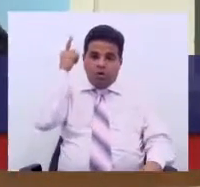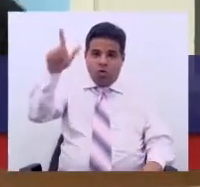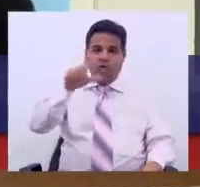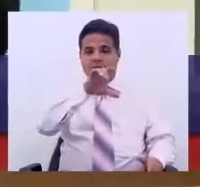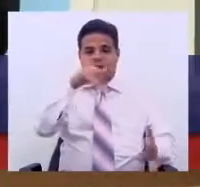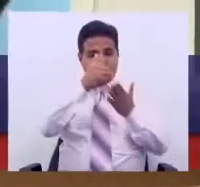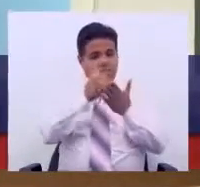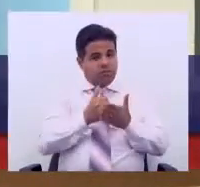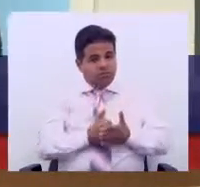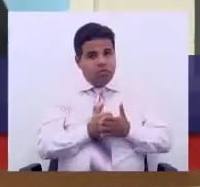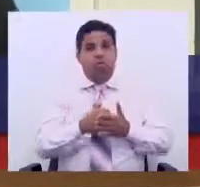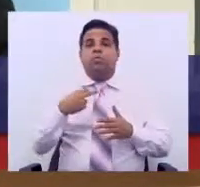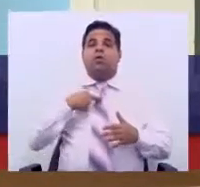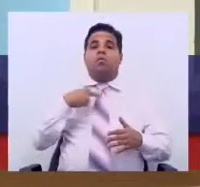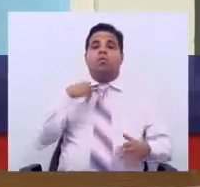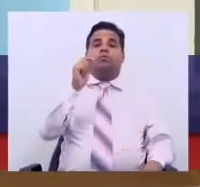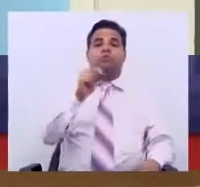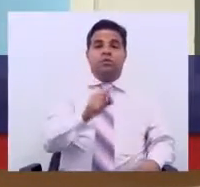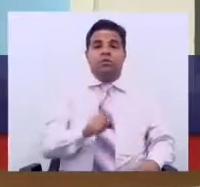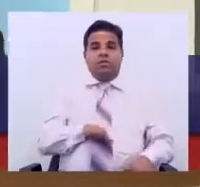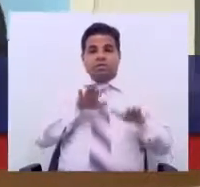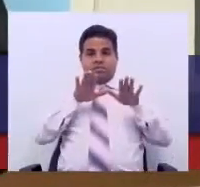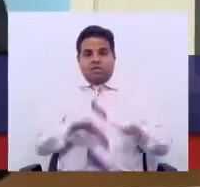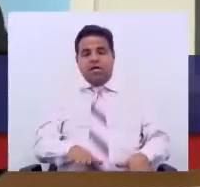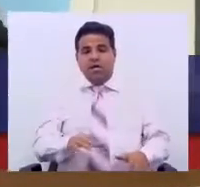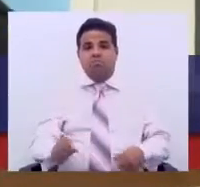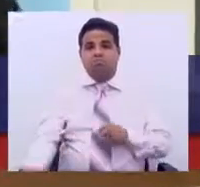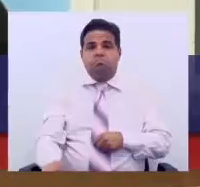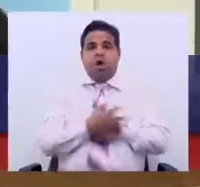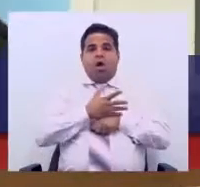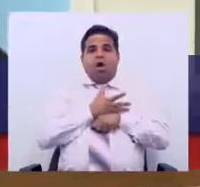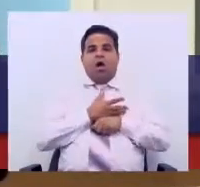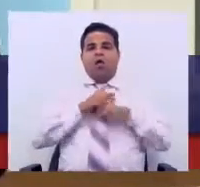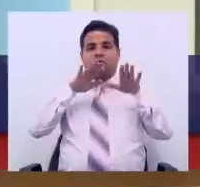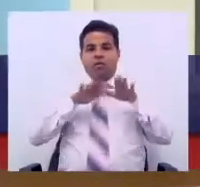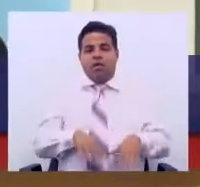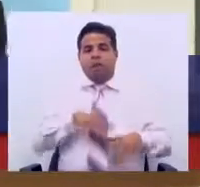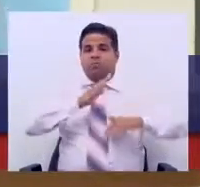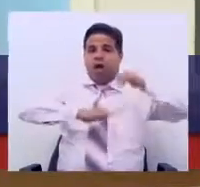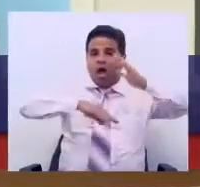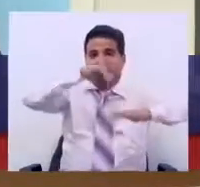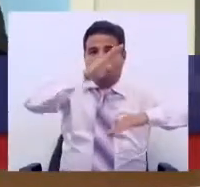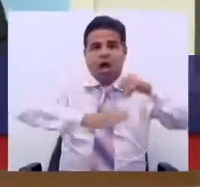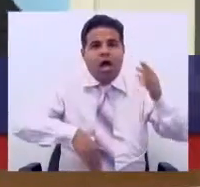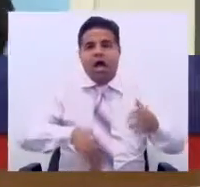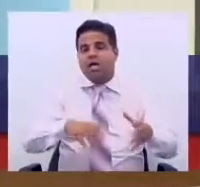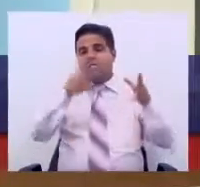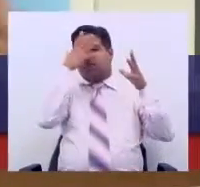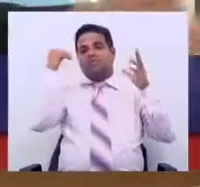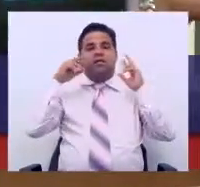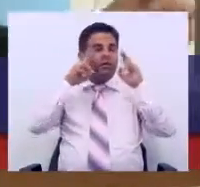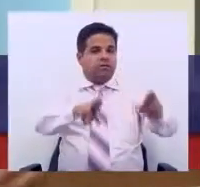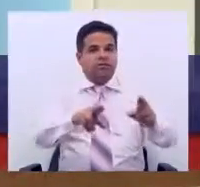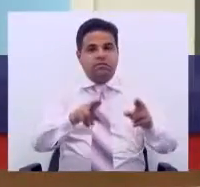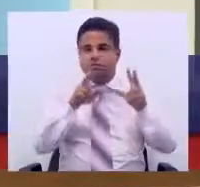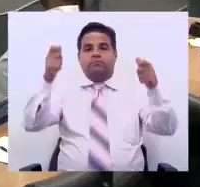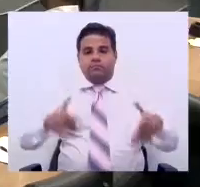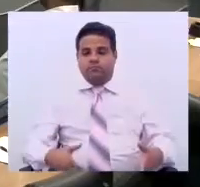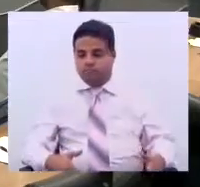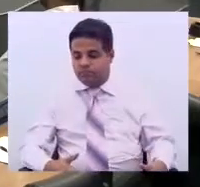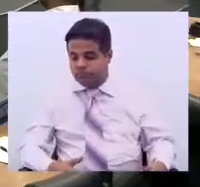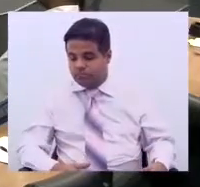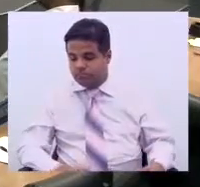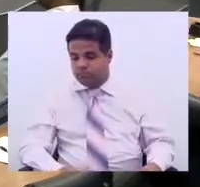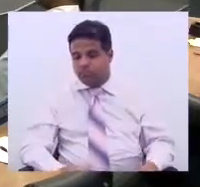legislatura. Agora, o que não pode, a gente cair no calor da emoção e praticar um desserviço como ocorreu nesse momento.